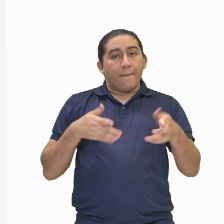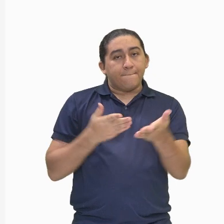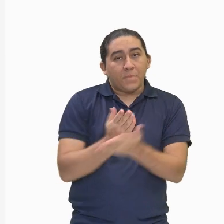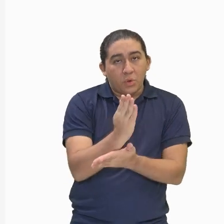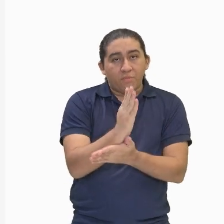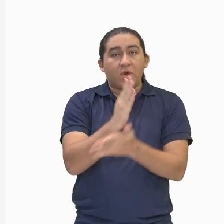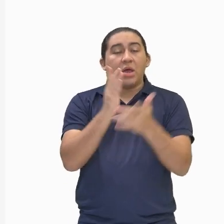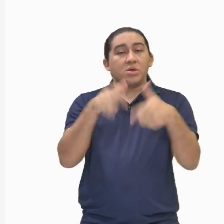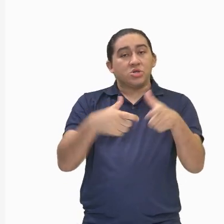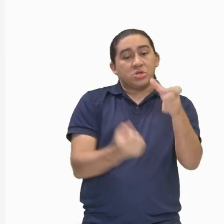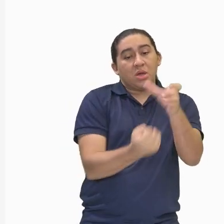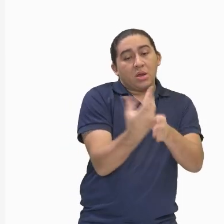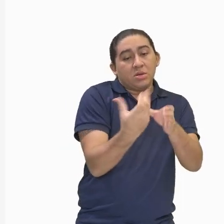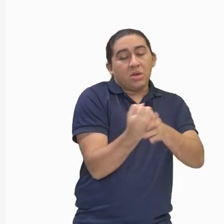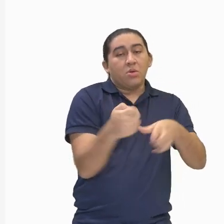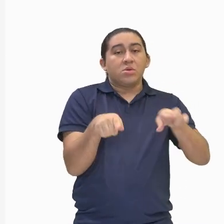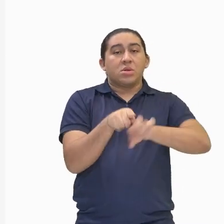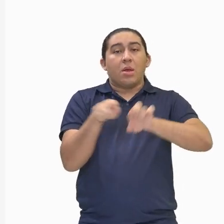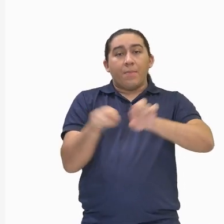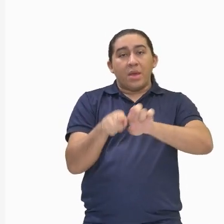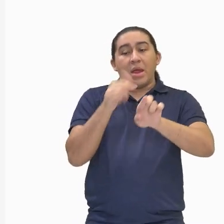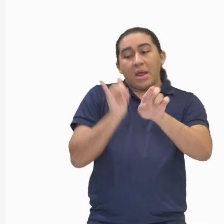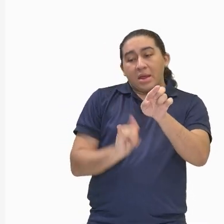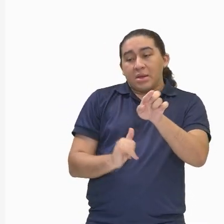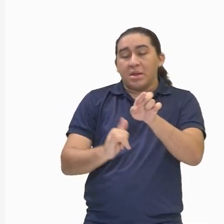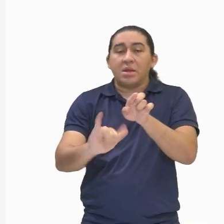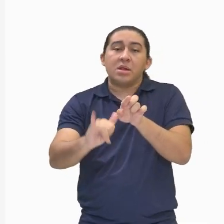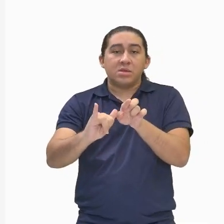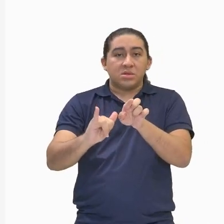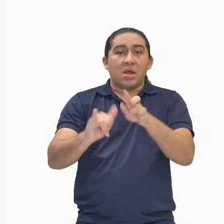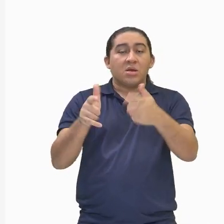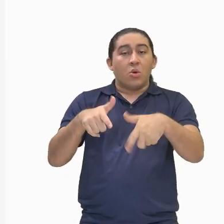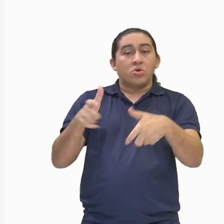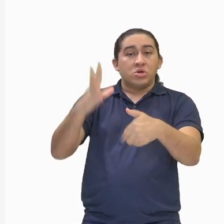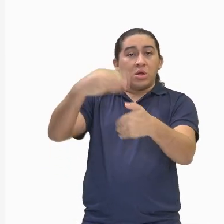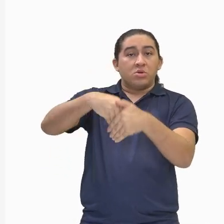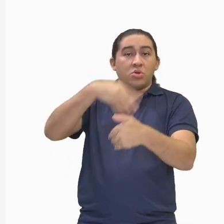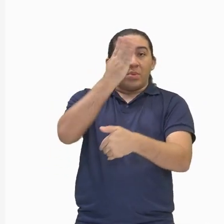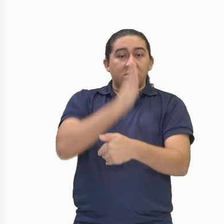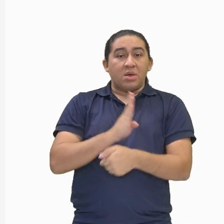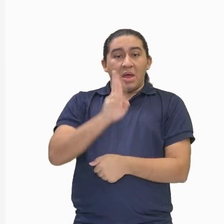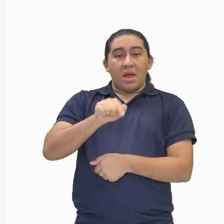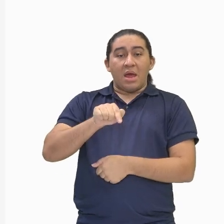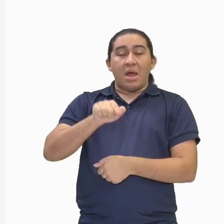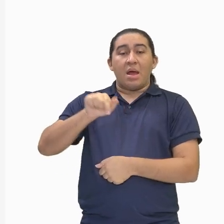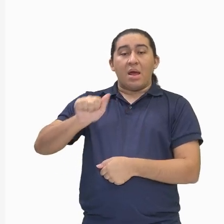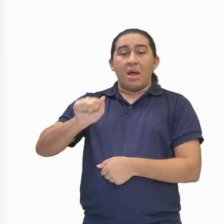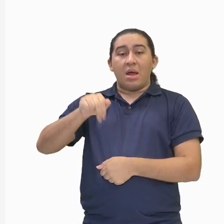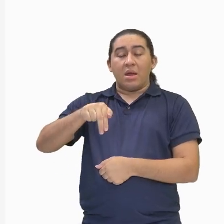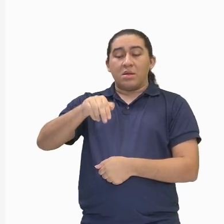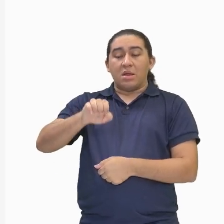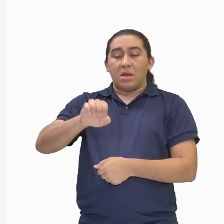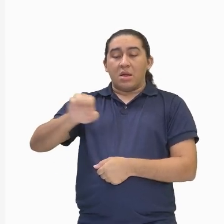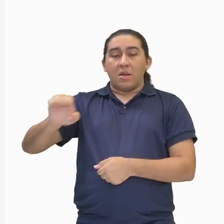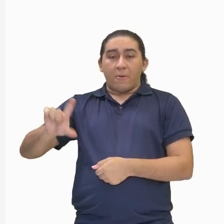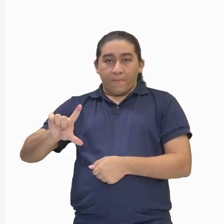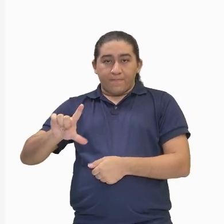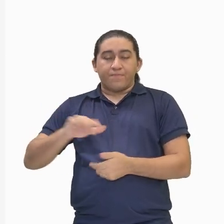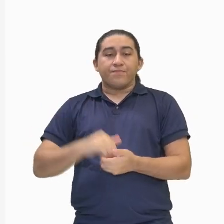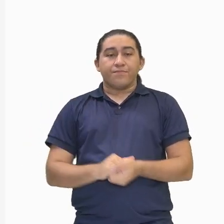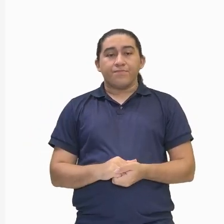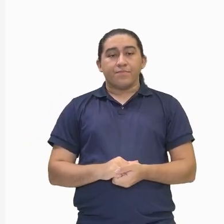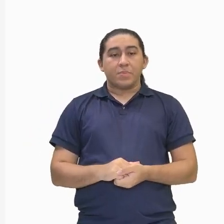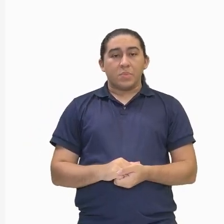geração, comercialização e transmissão de energia elétrica no Brasil é a ANEEL, Agência Nacional de Energia